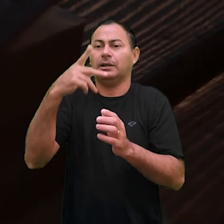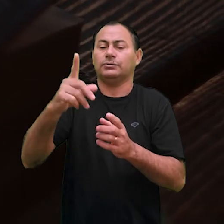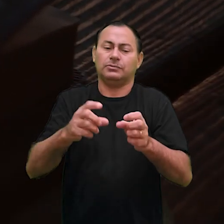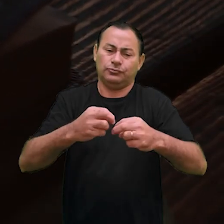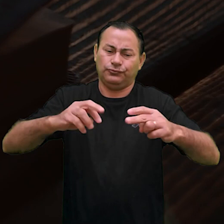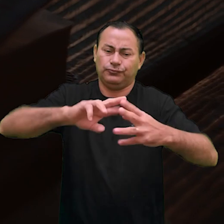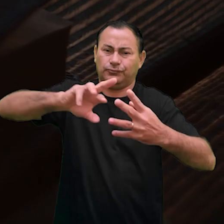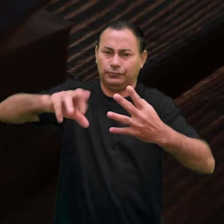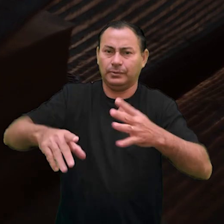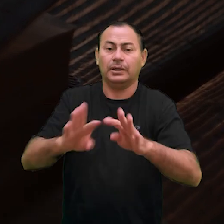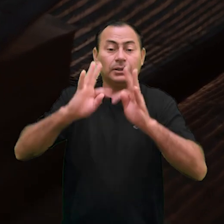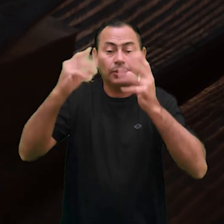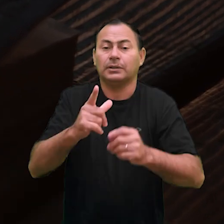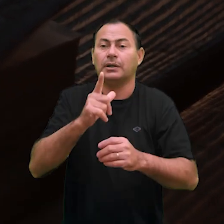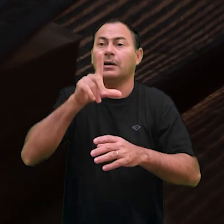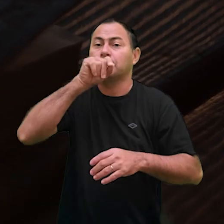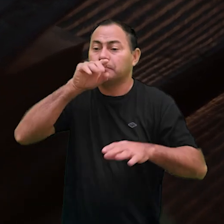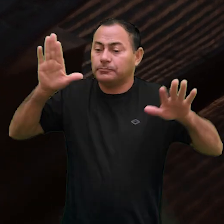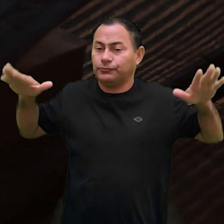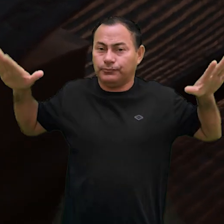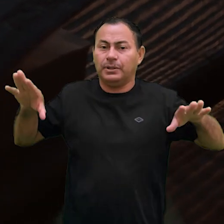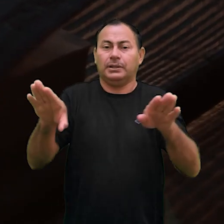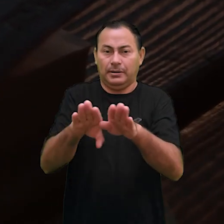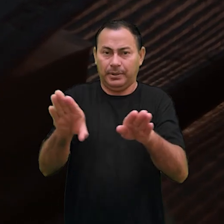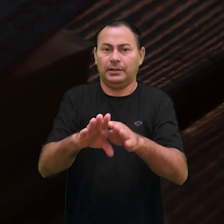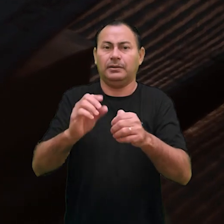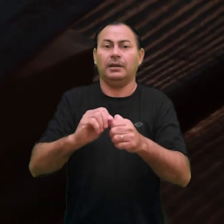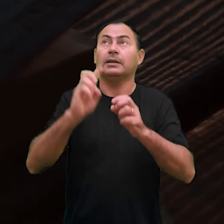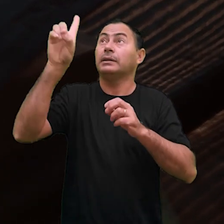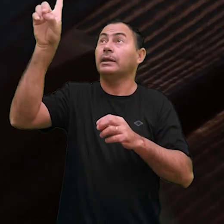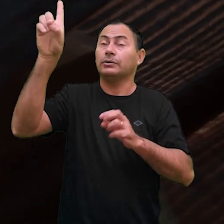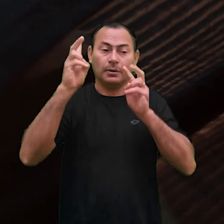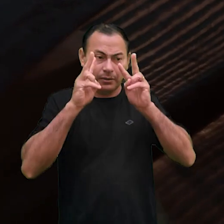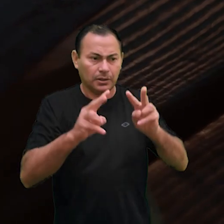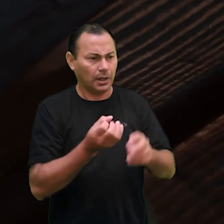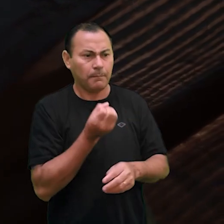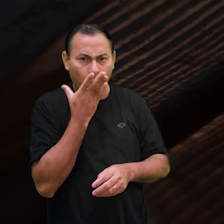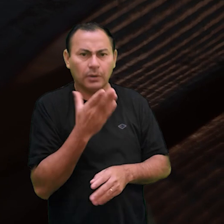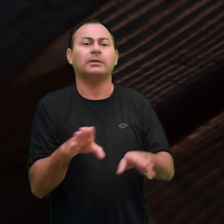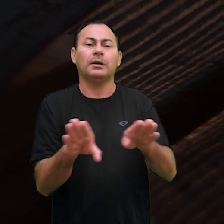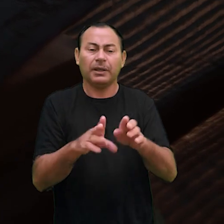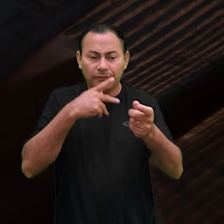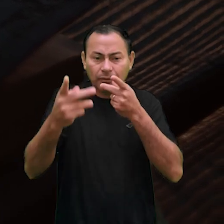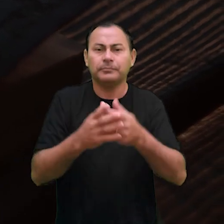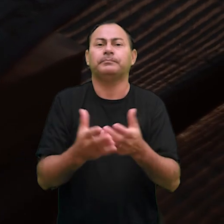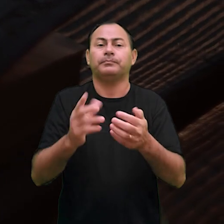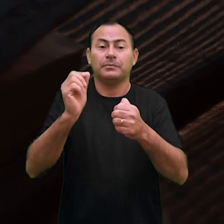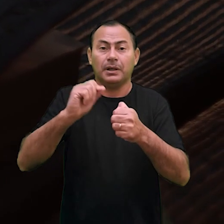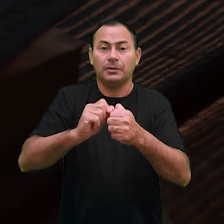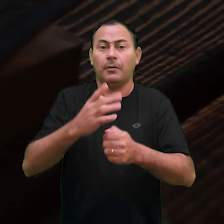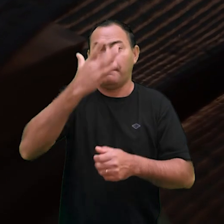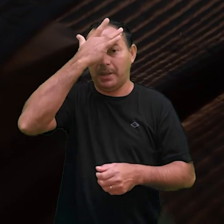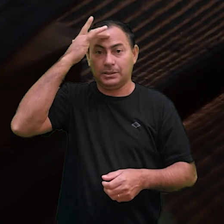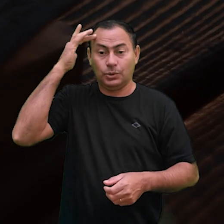as águas, segundo as suas espécies. E todas as aves segundo as suas espécies também. E viu Deus que isso era bom.